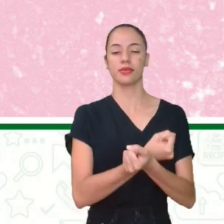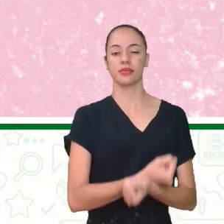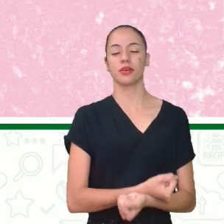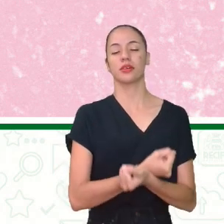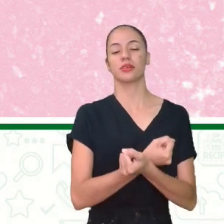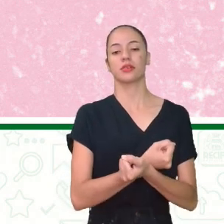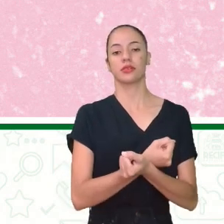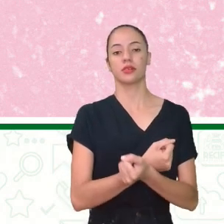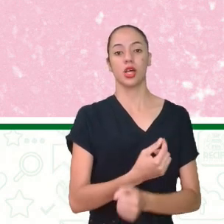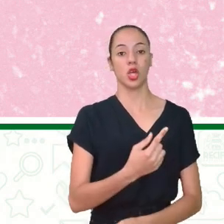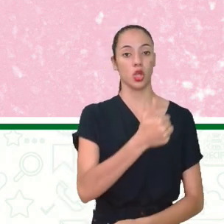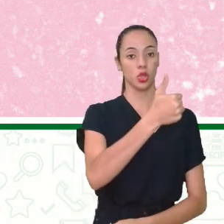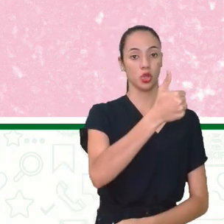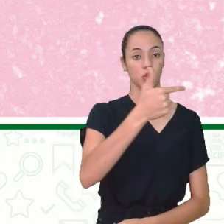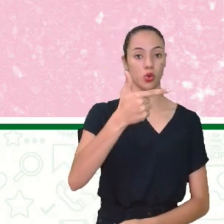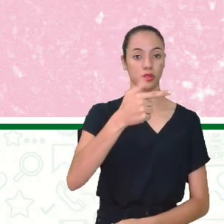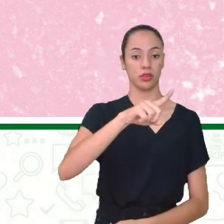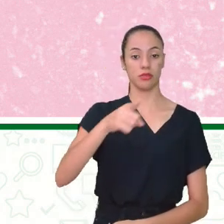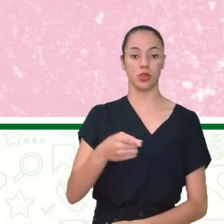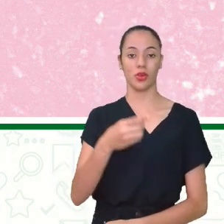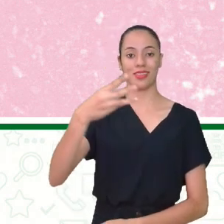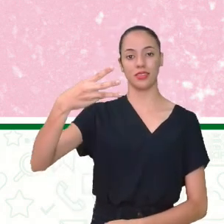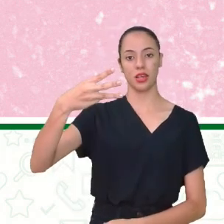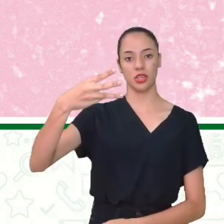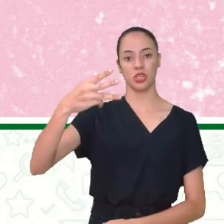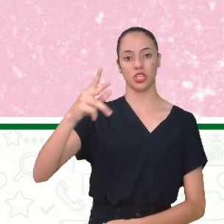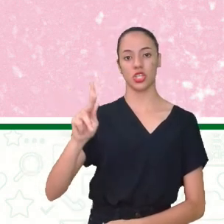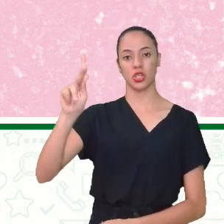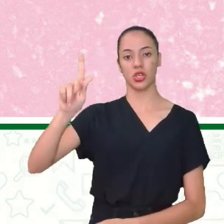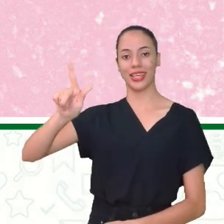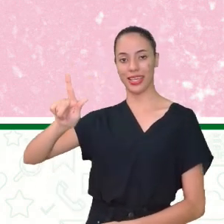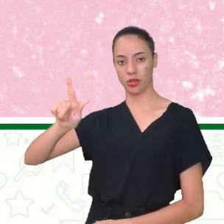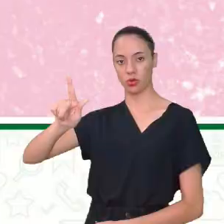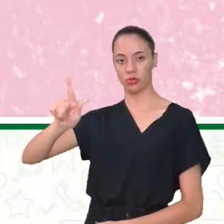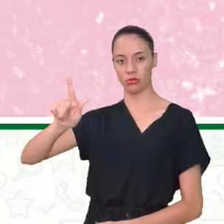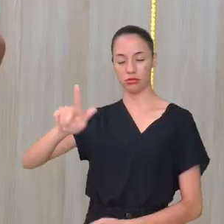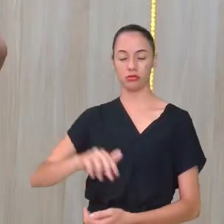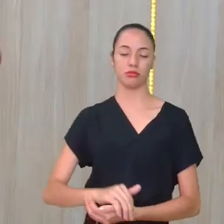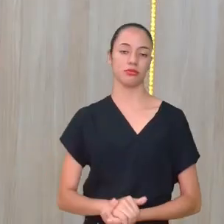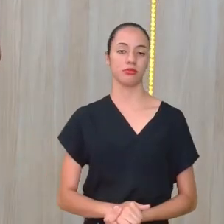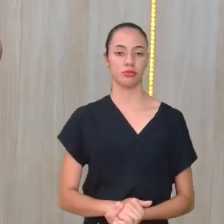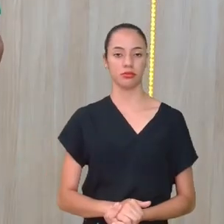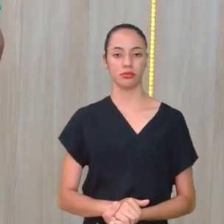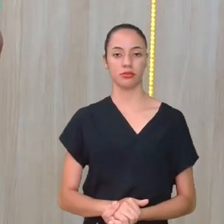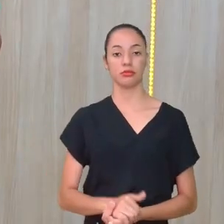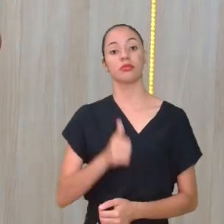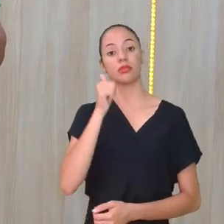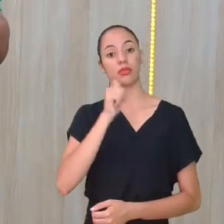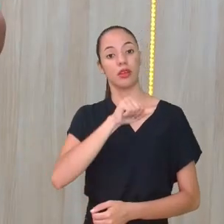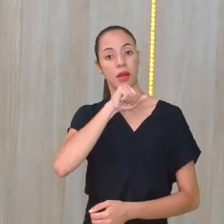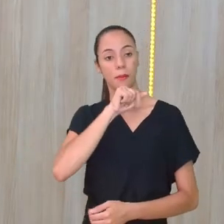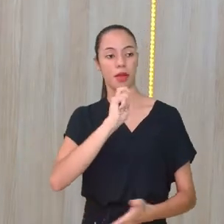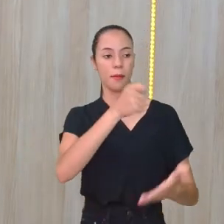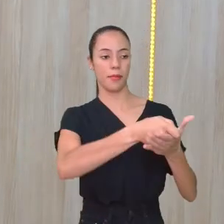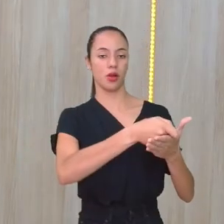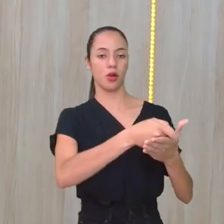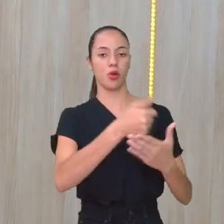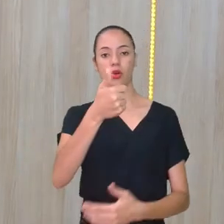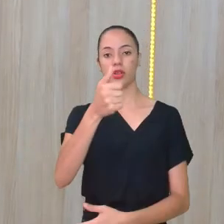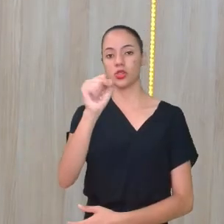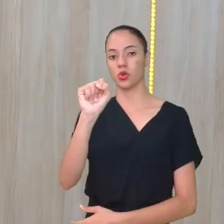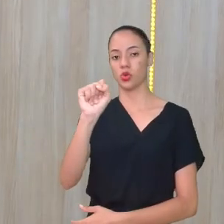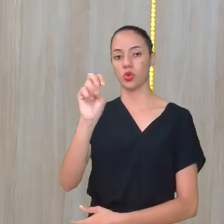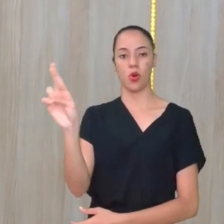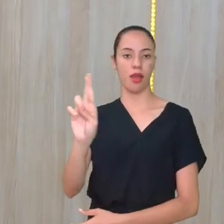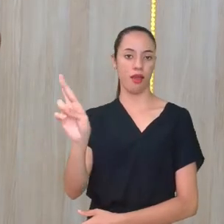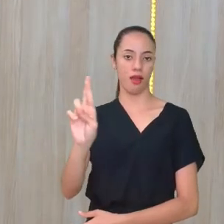12,3 quilos, ou seja, 12 quilos e 300, né? E ela pagou na medicação R$